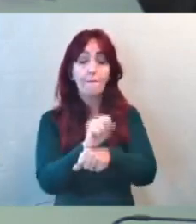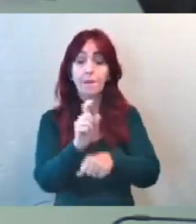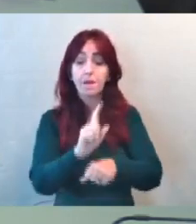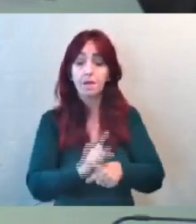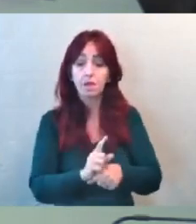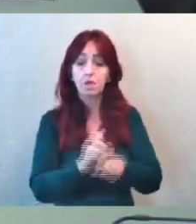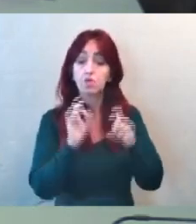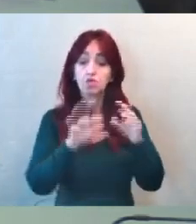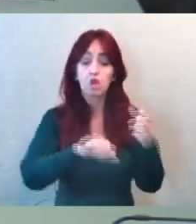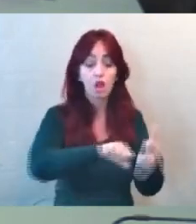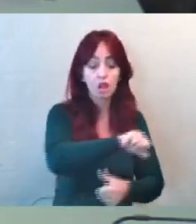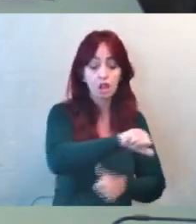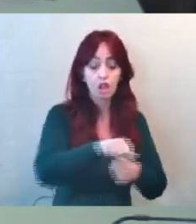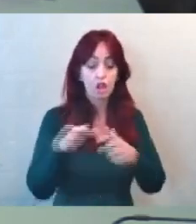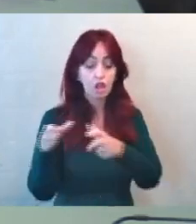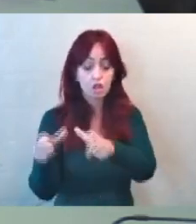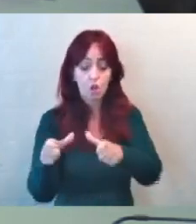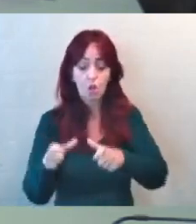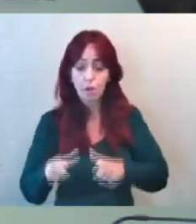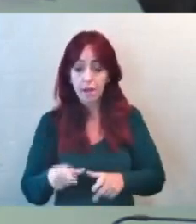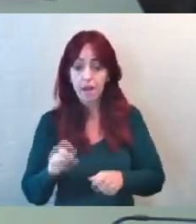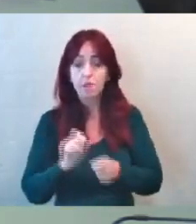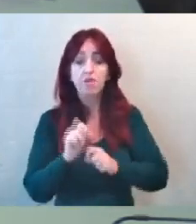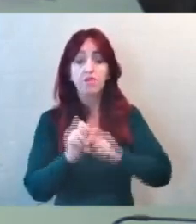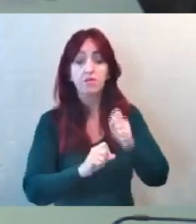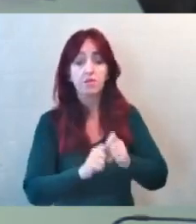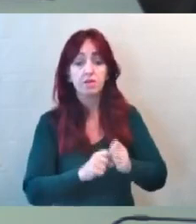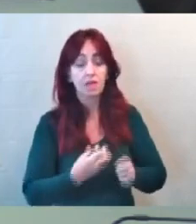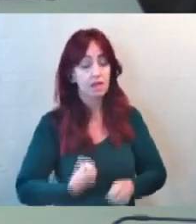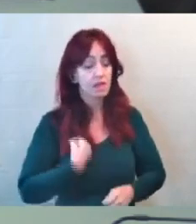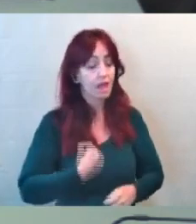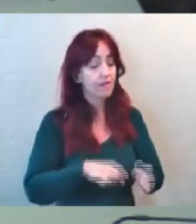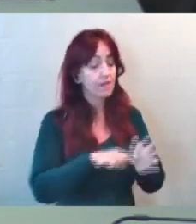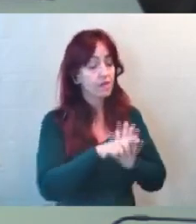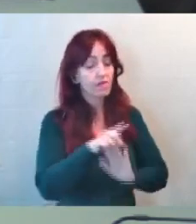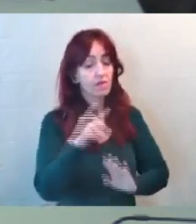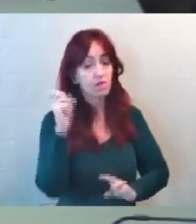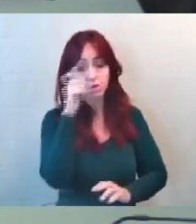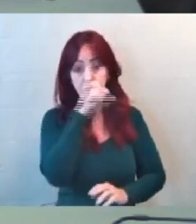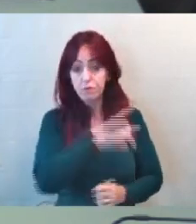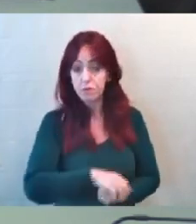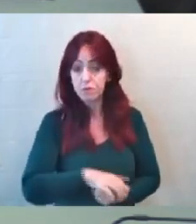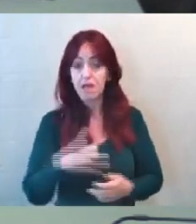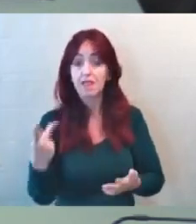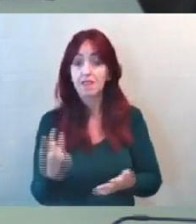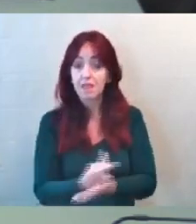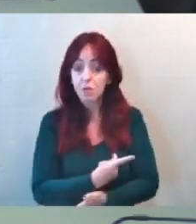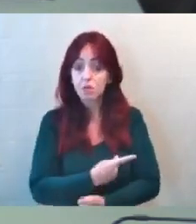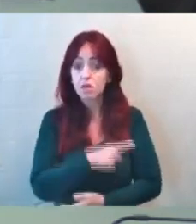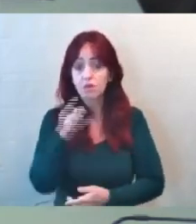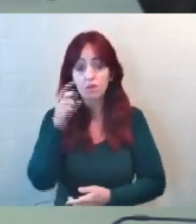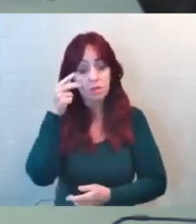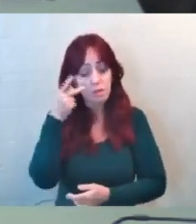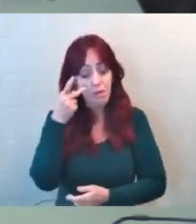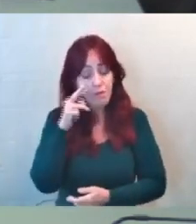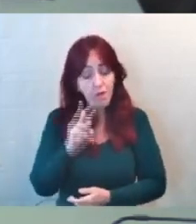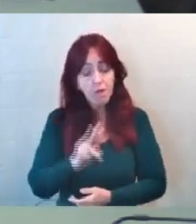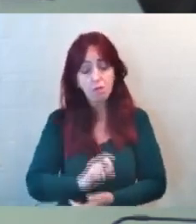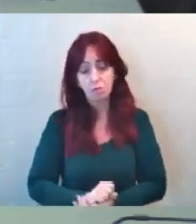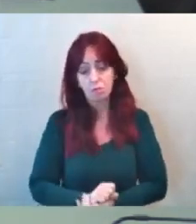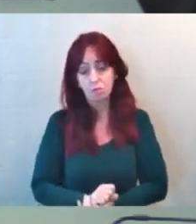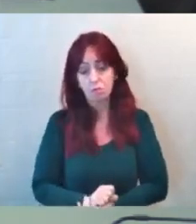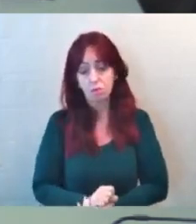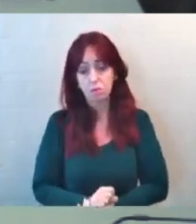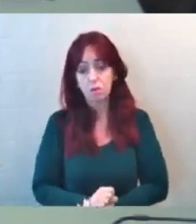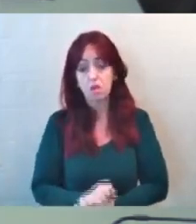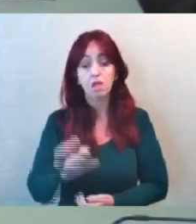vida do fiscal seja dificultada. Isso tudo está acontecendo debaixo do nariz de vocês. E o pior, André, é que